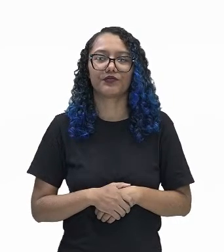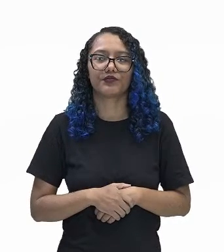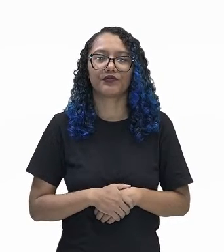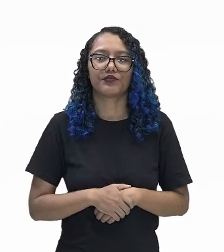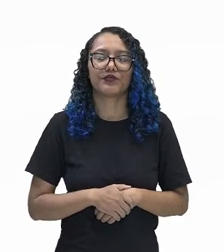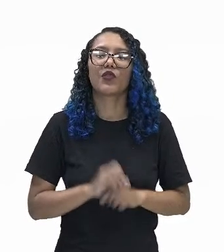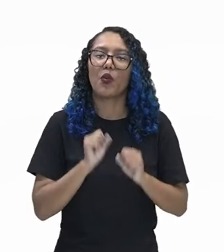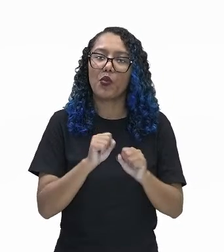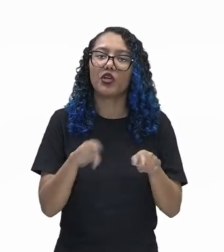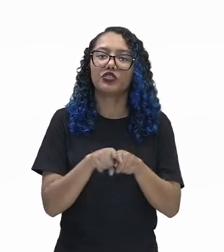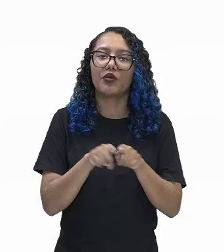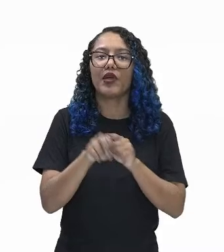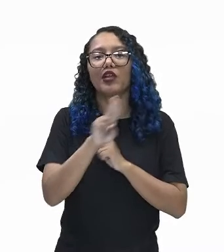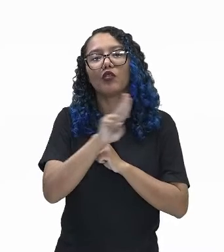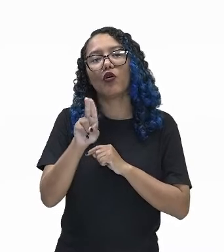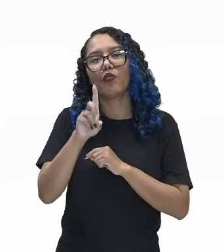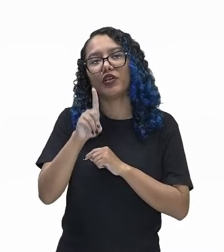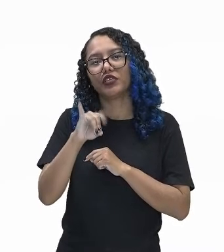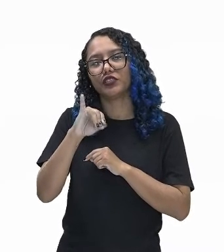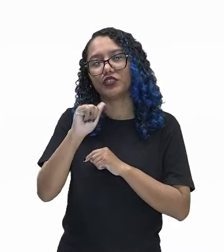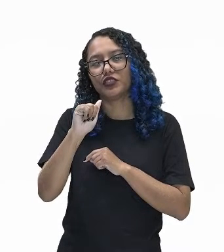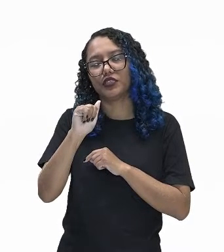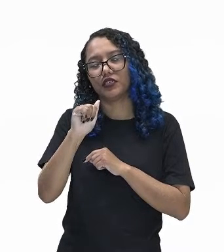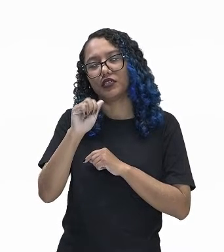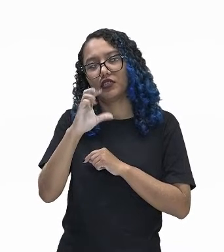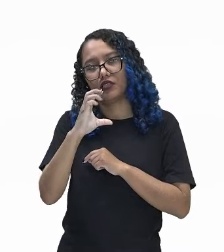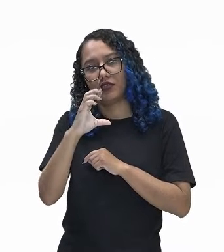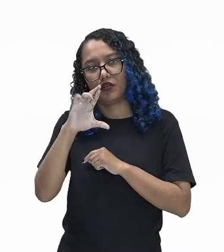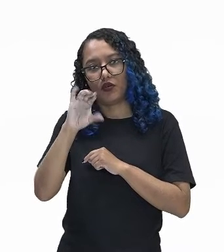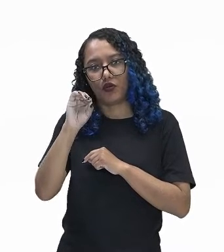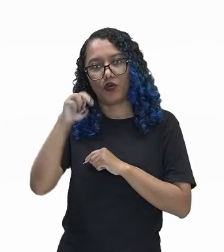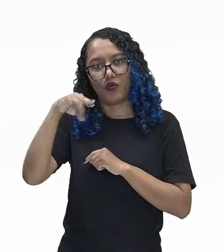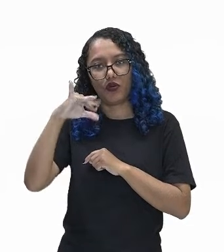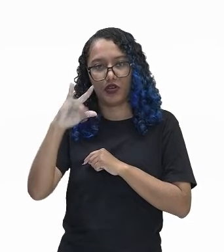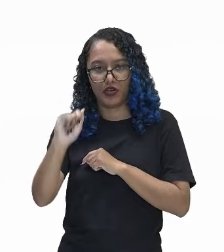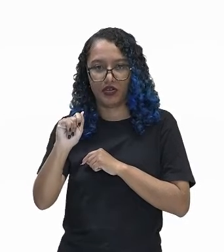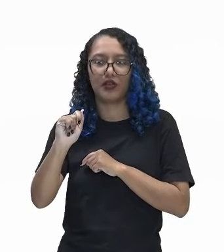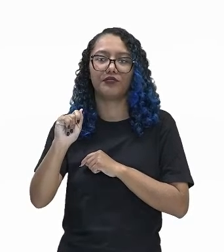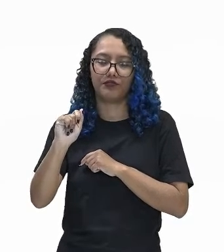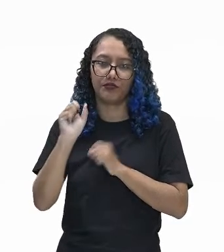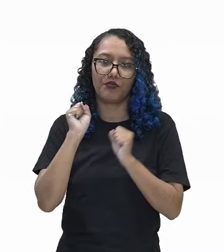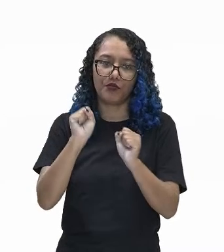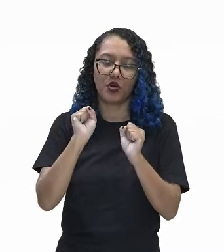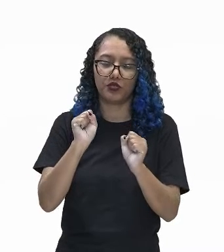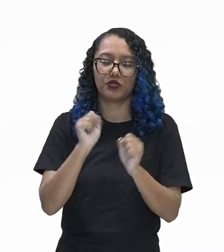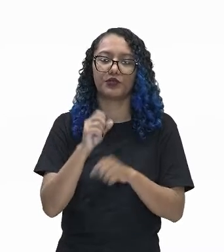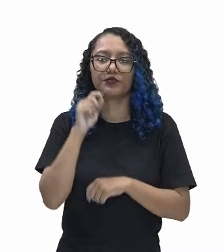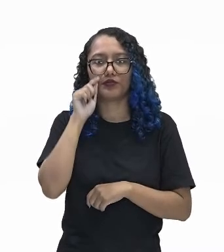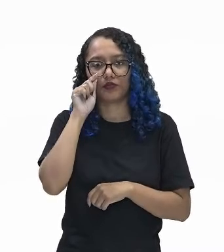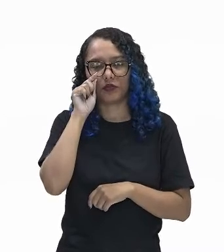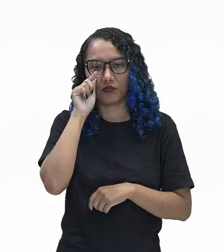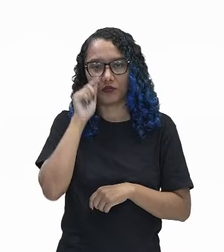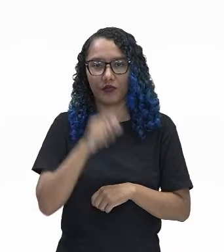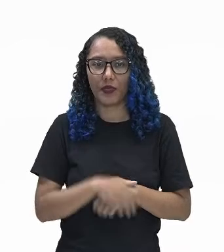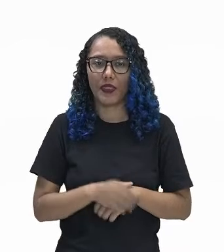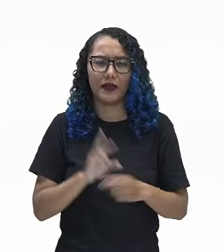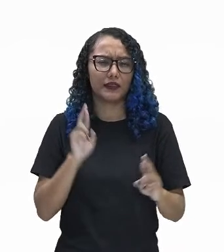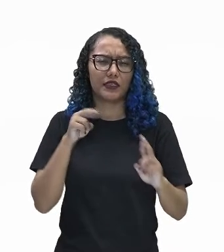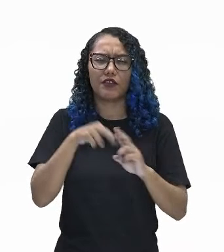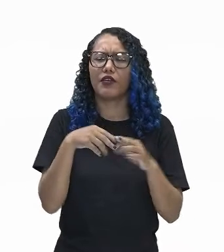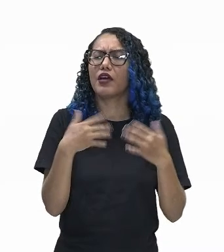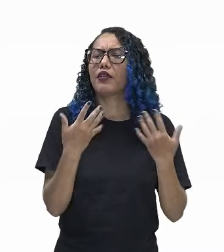apresentada também como diacrônica, tá bom? Histórica ou diacrônica. Ela está ligada,